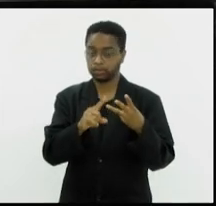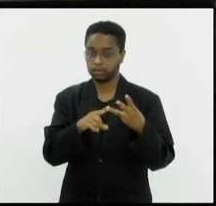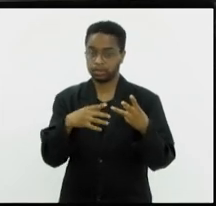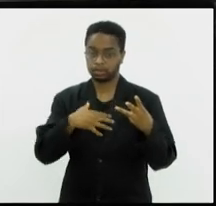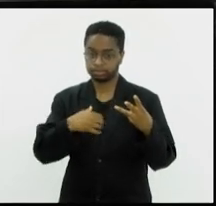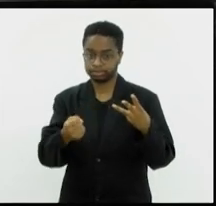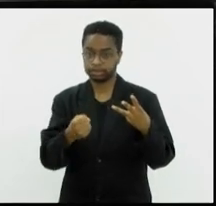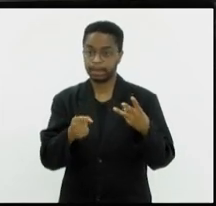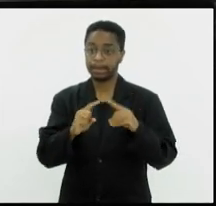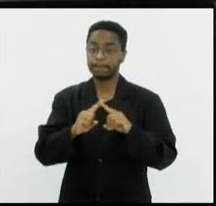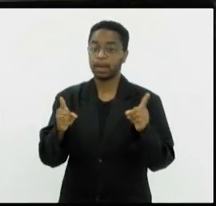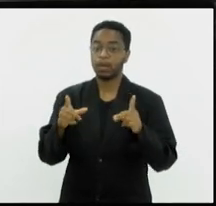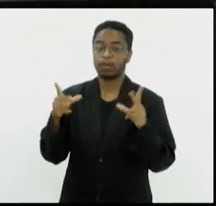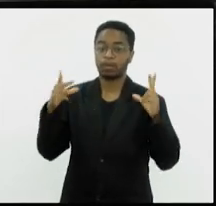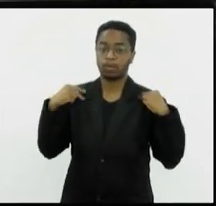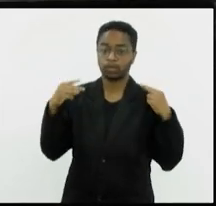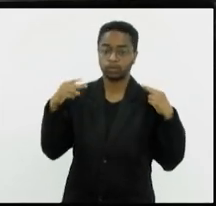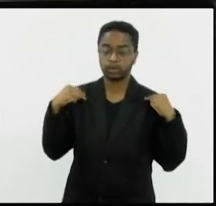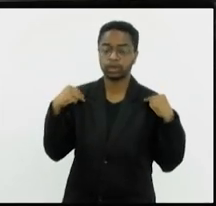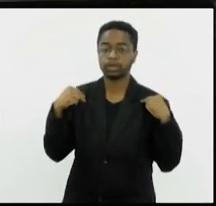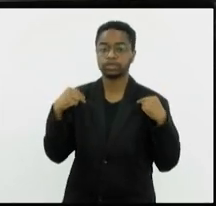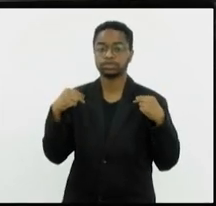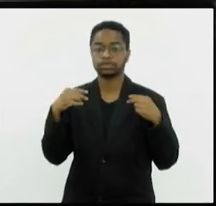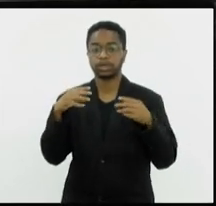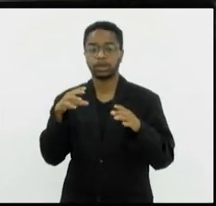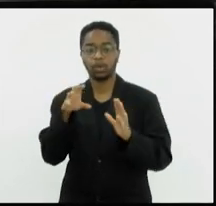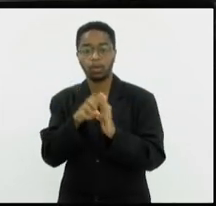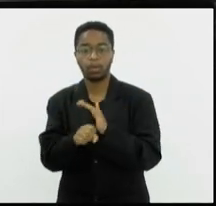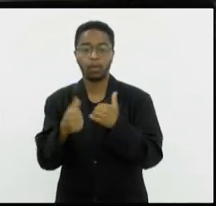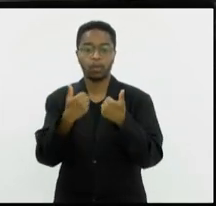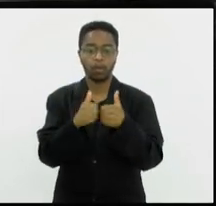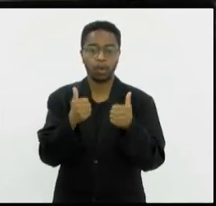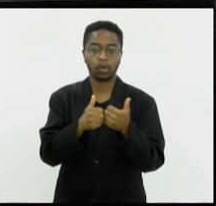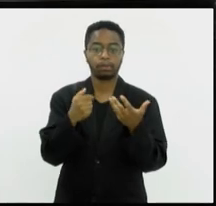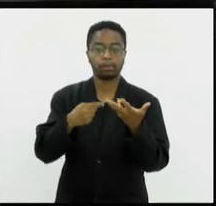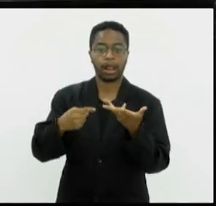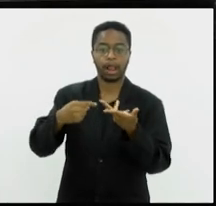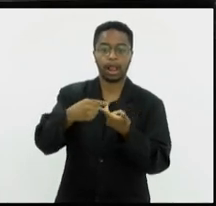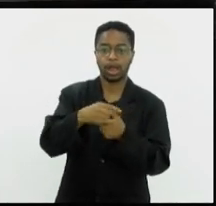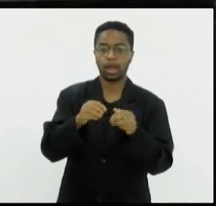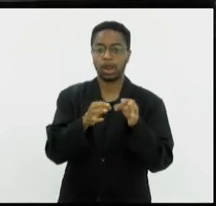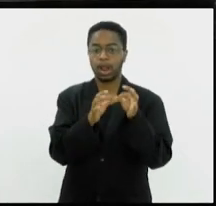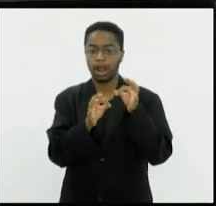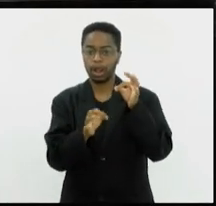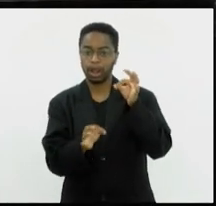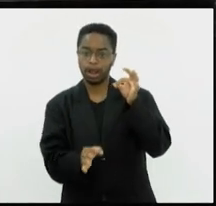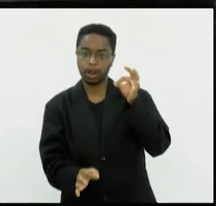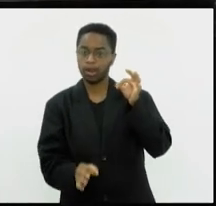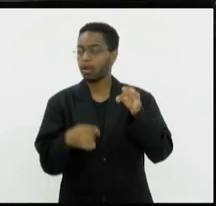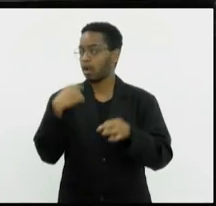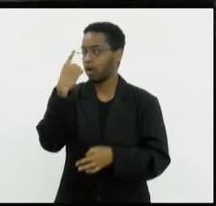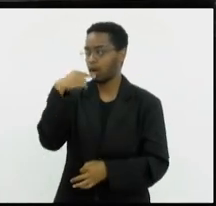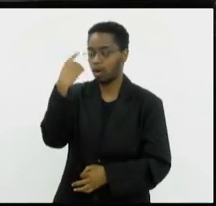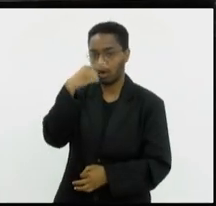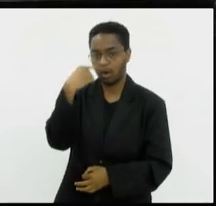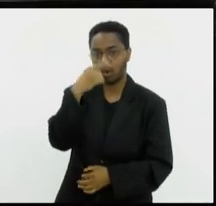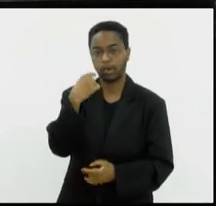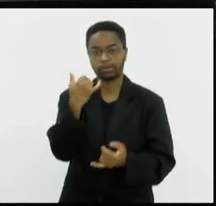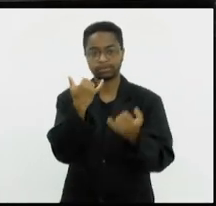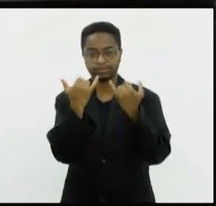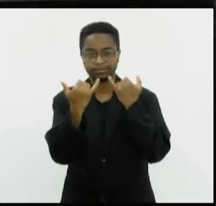o motorista não sei o quê o sujeito sequestrador T tal tal assim horas de noticiário horas de